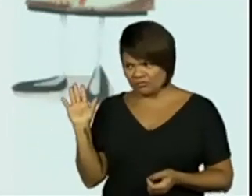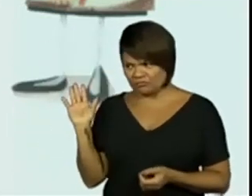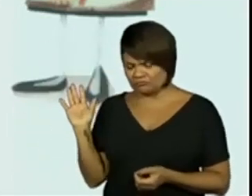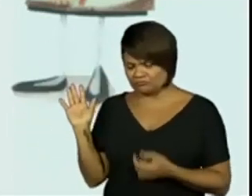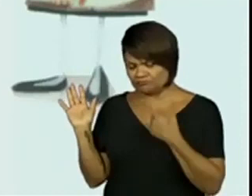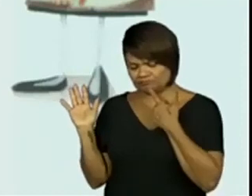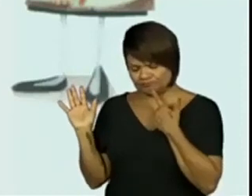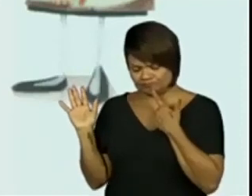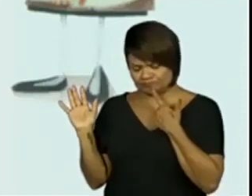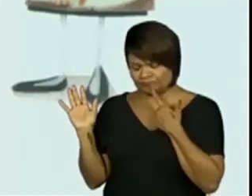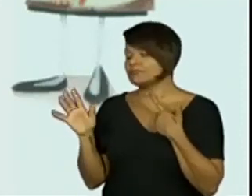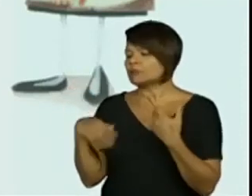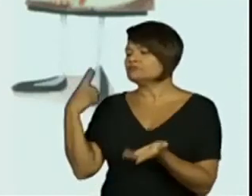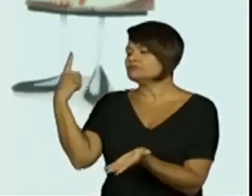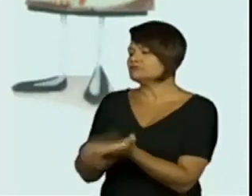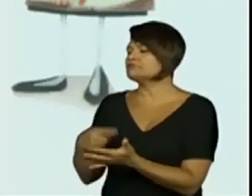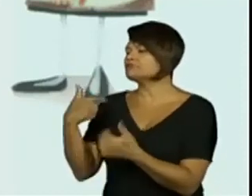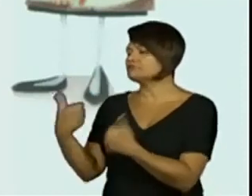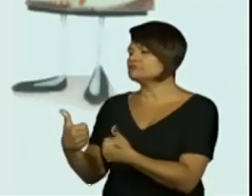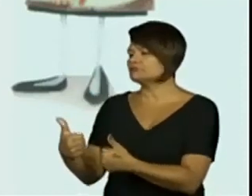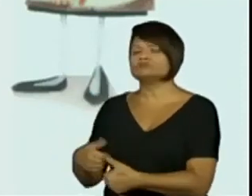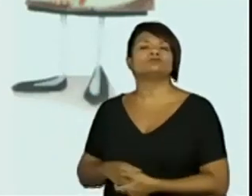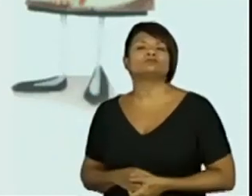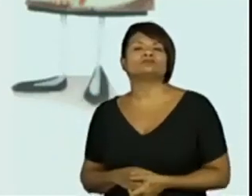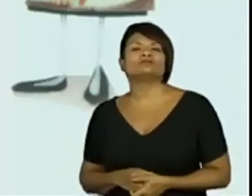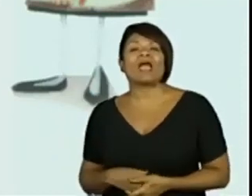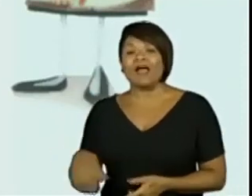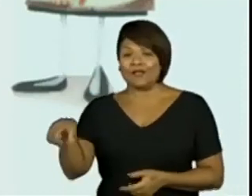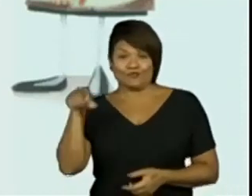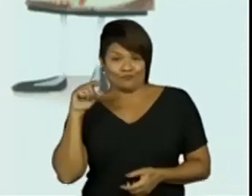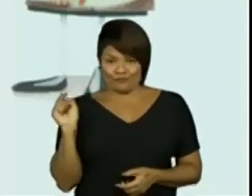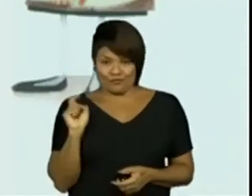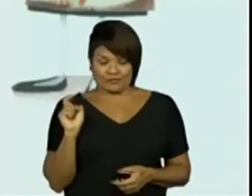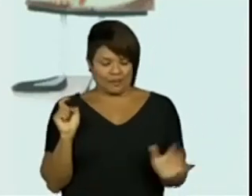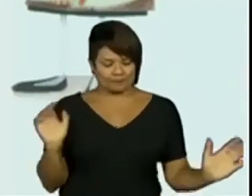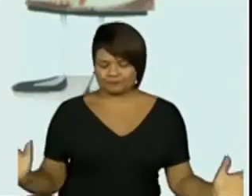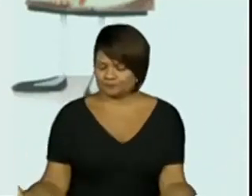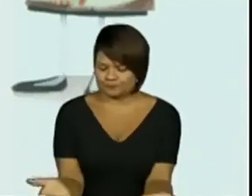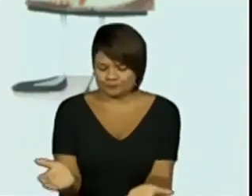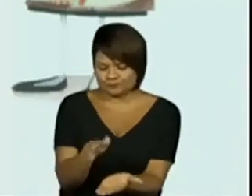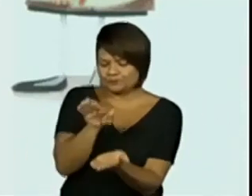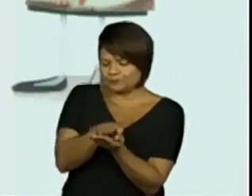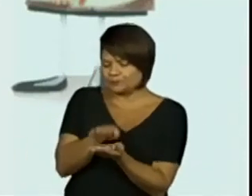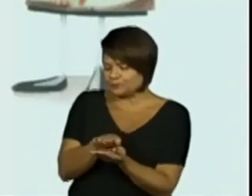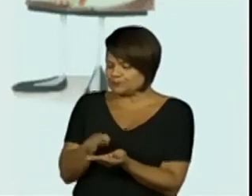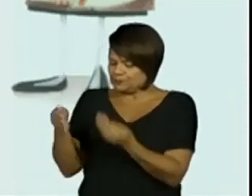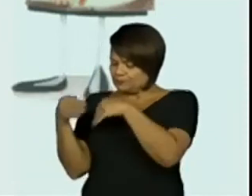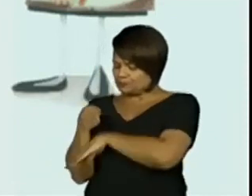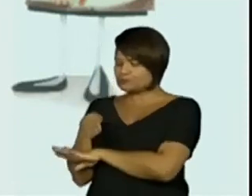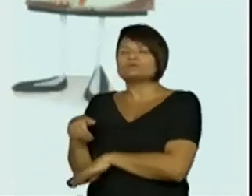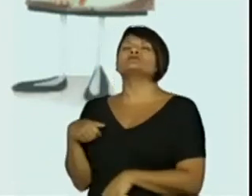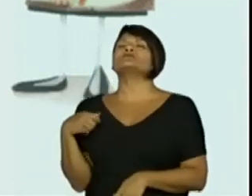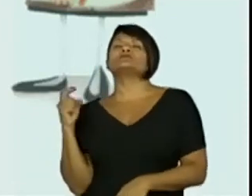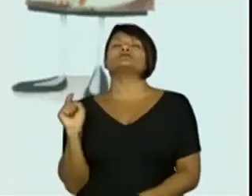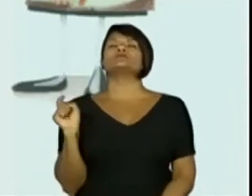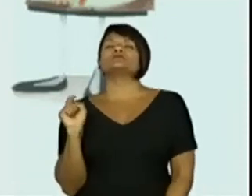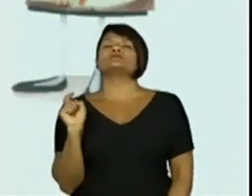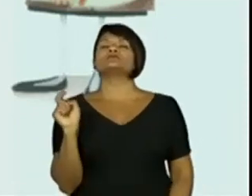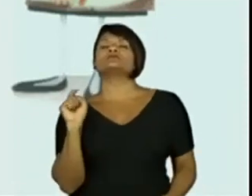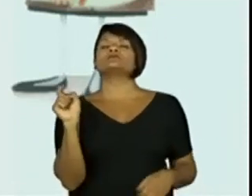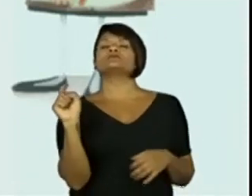assim, negócio fechado. Dona Rosa guardou as amostras na maleta e foi-se embora para a